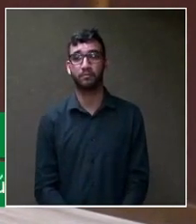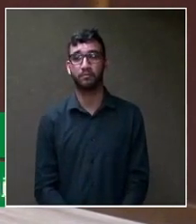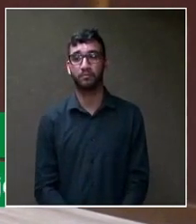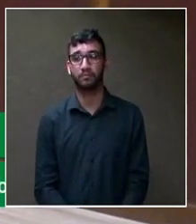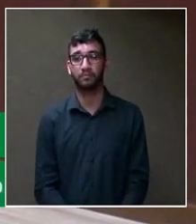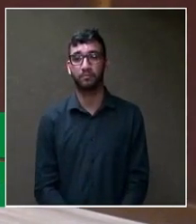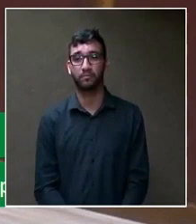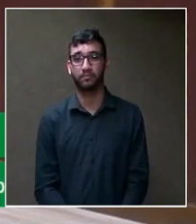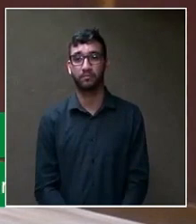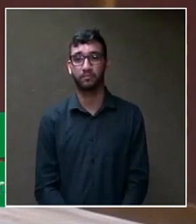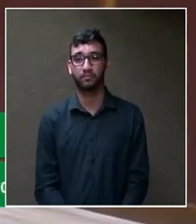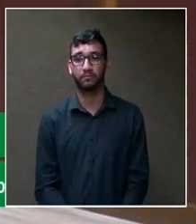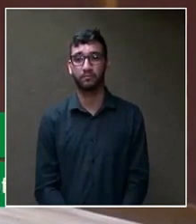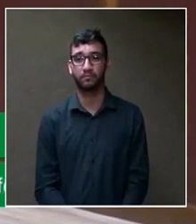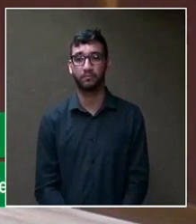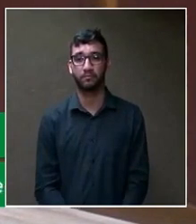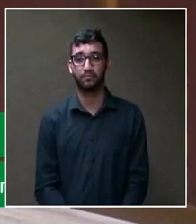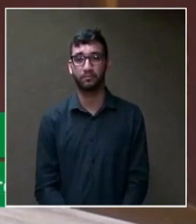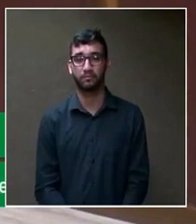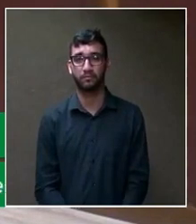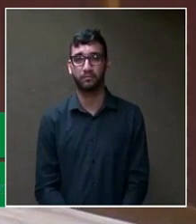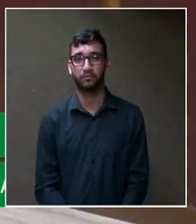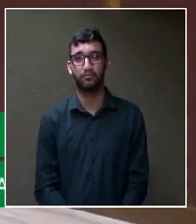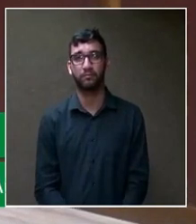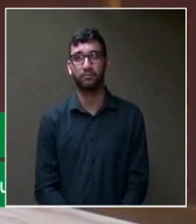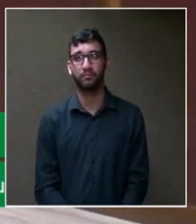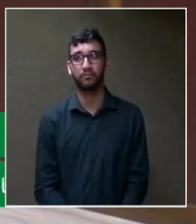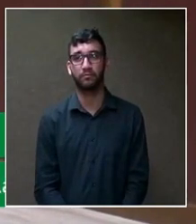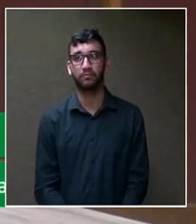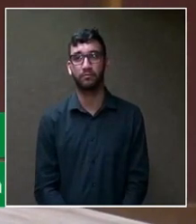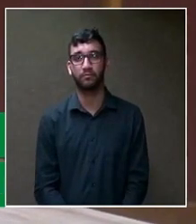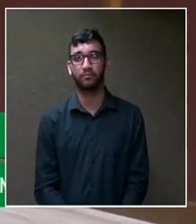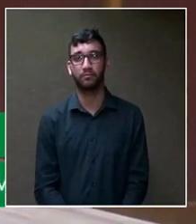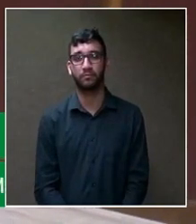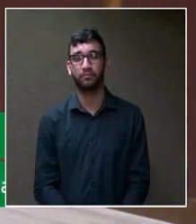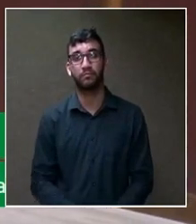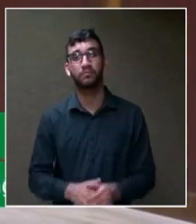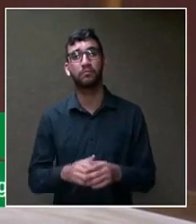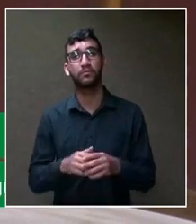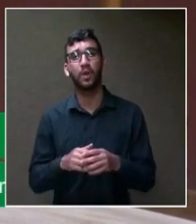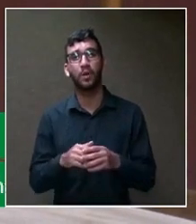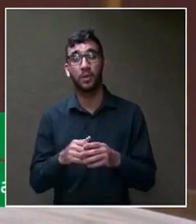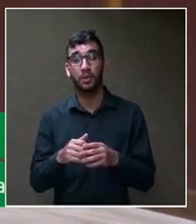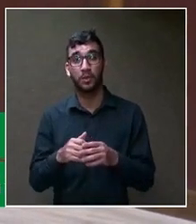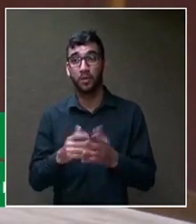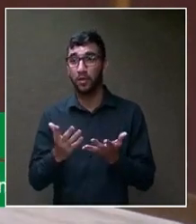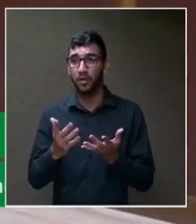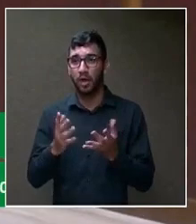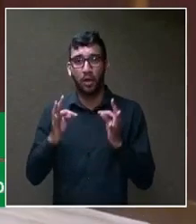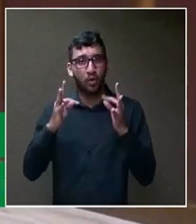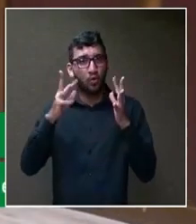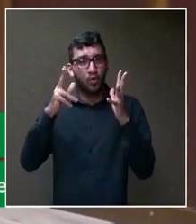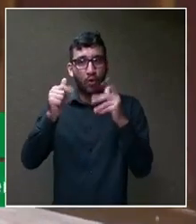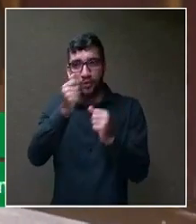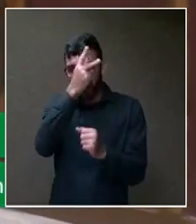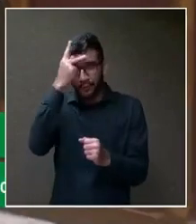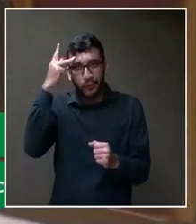É verdade que o Cássio, depois que todas as pessoas se retiraram da